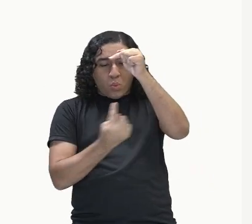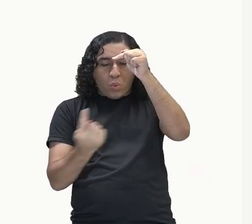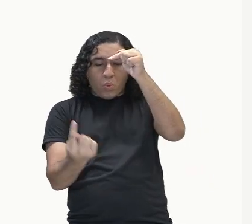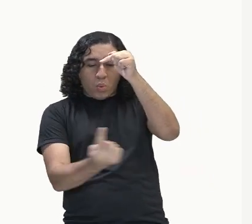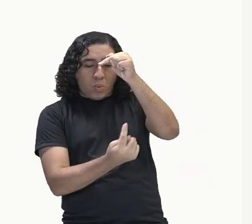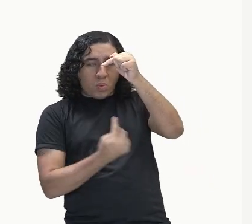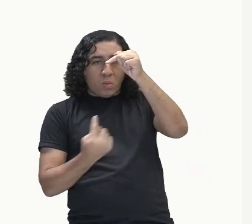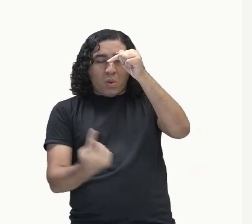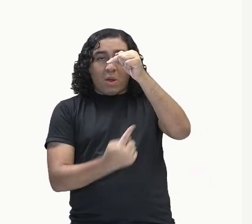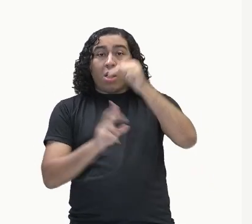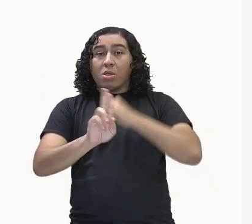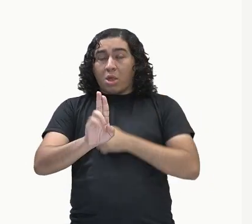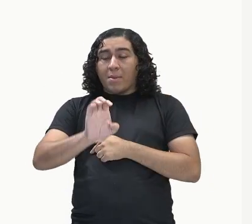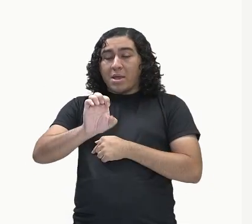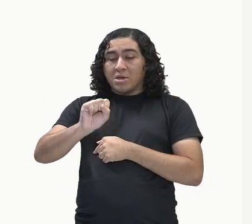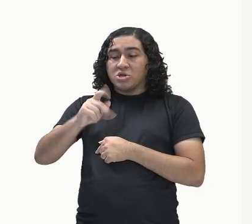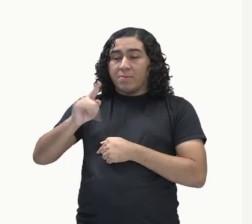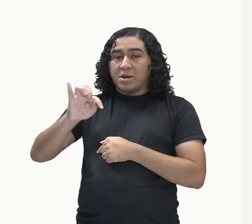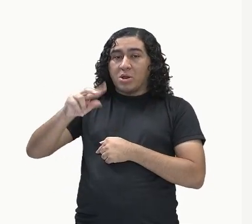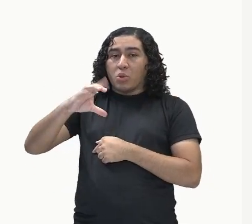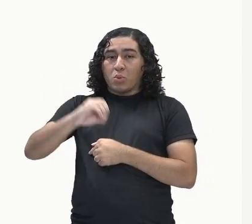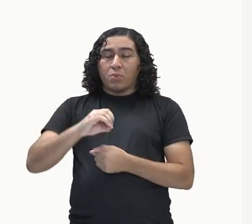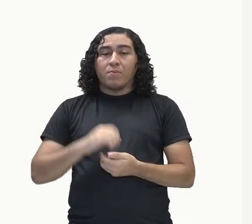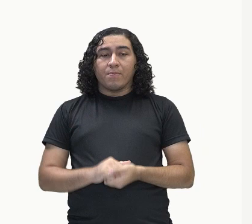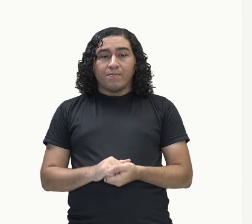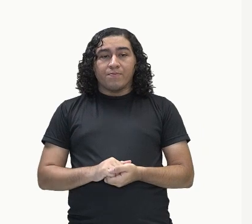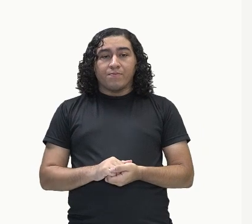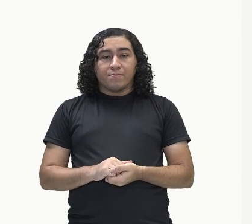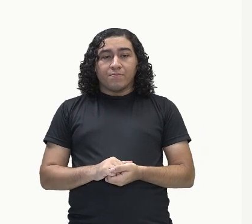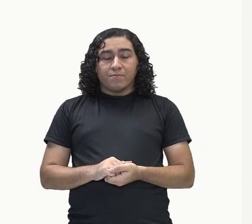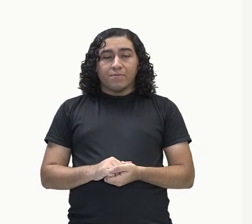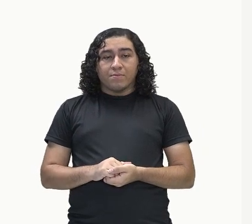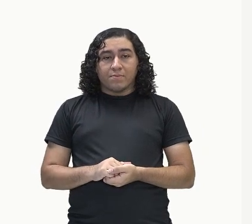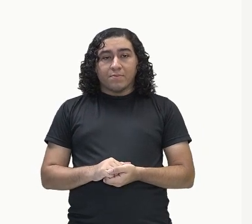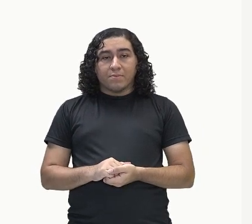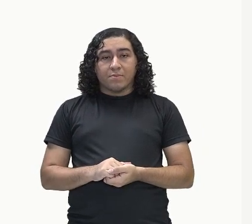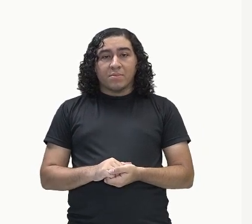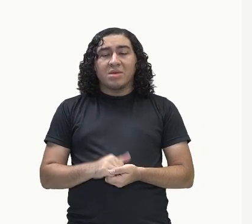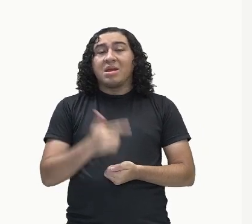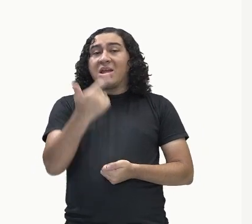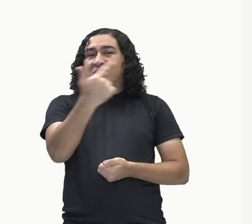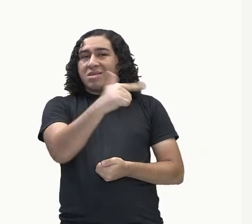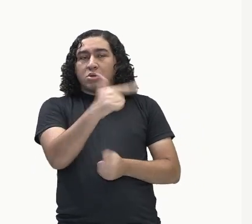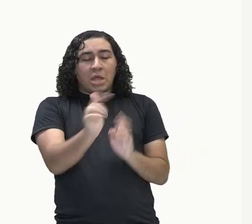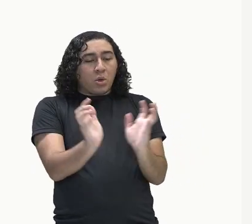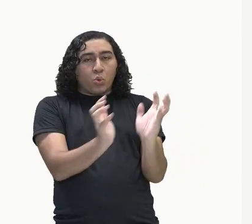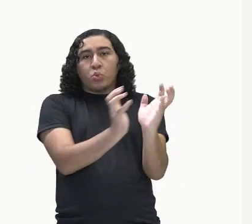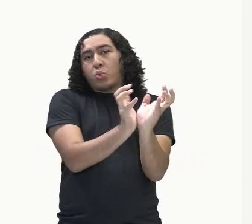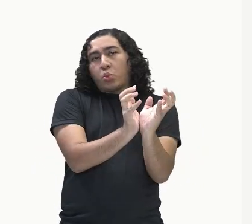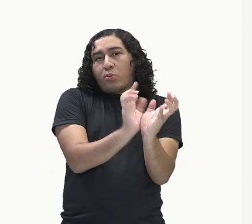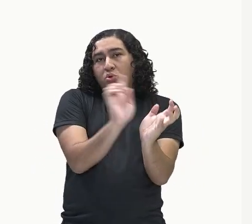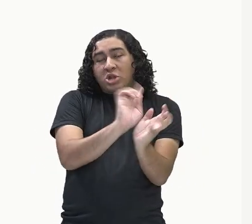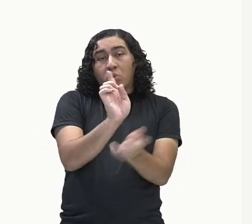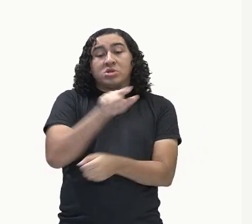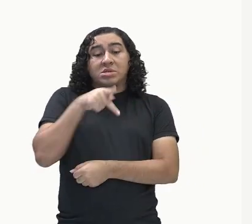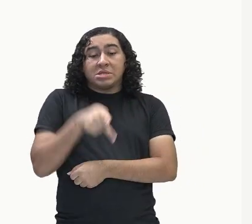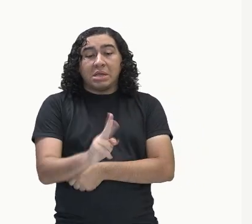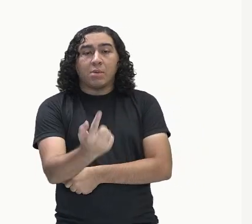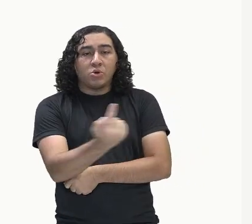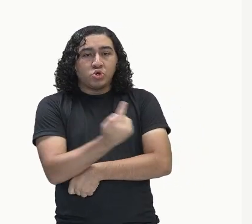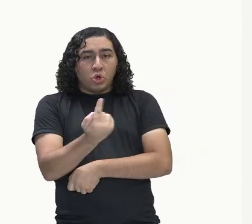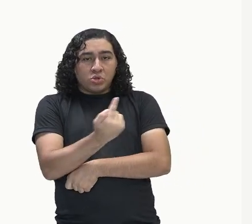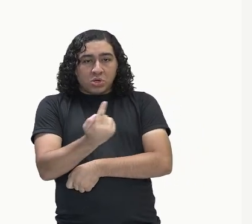de espirilos no caso dos espirilos e vibriões eles não ficam em colônias tá a gente observa aqui que os vibriões